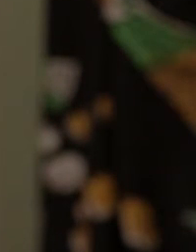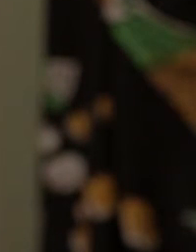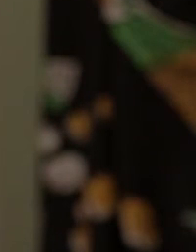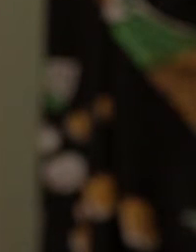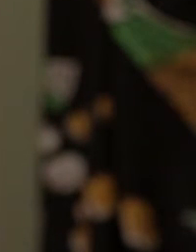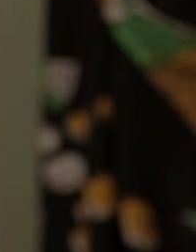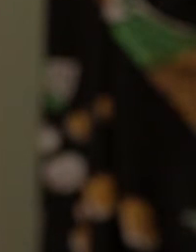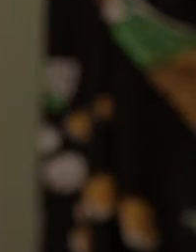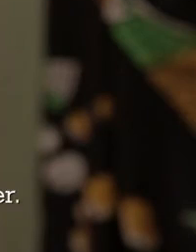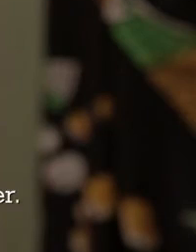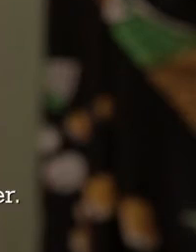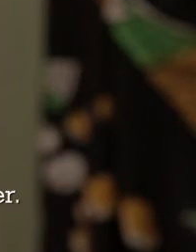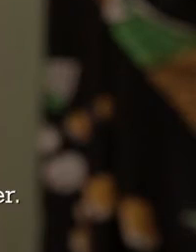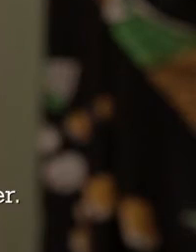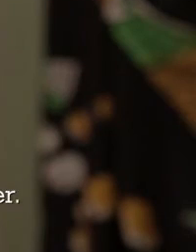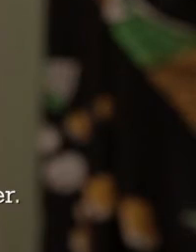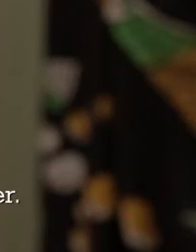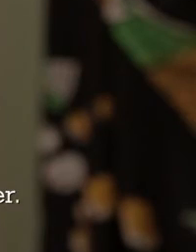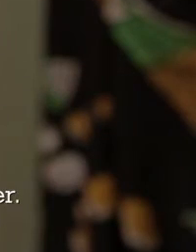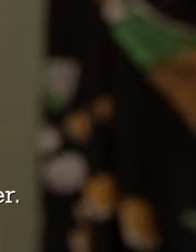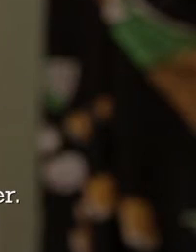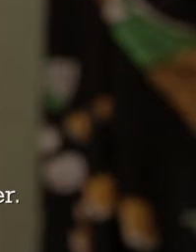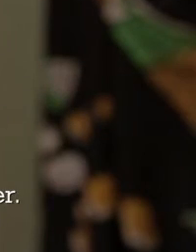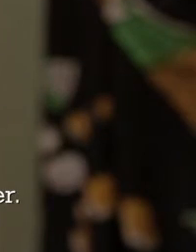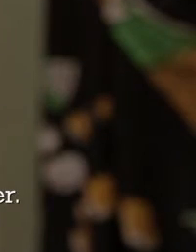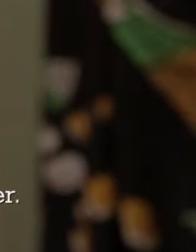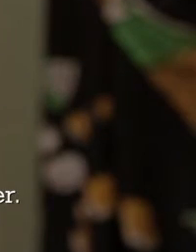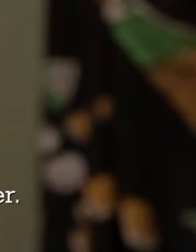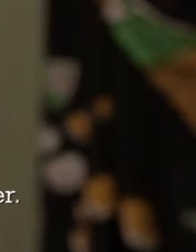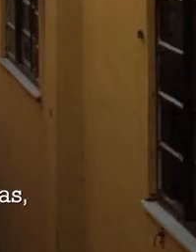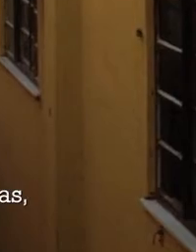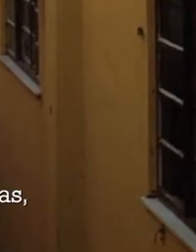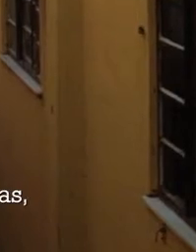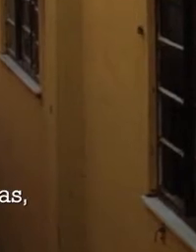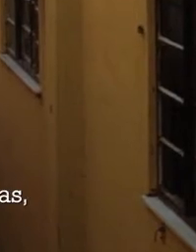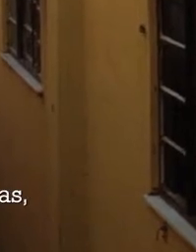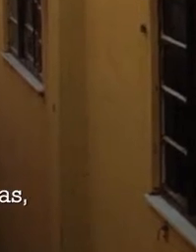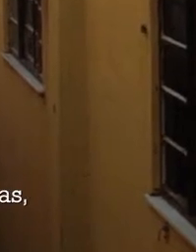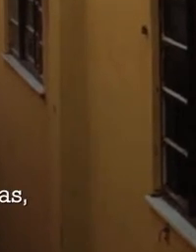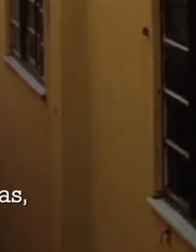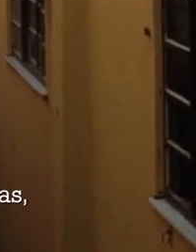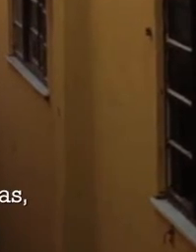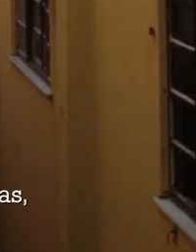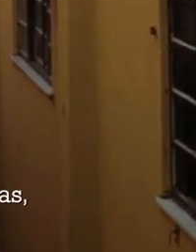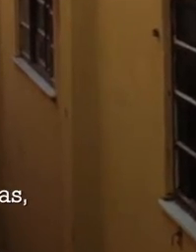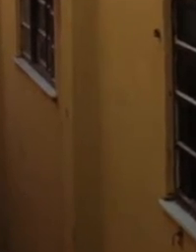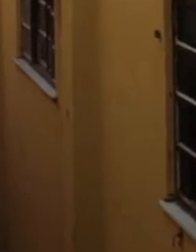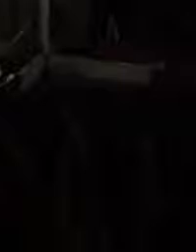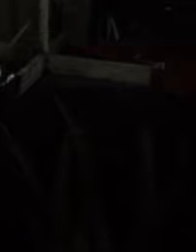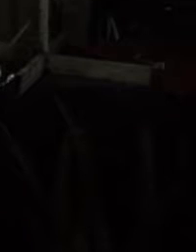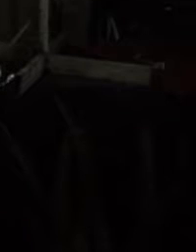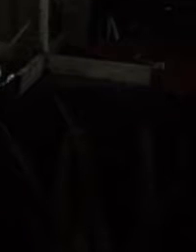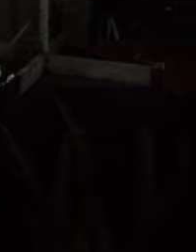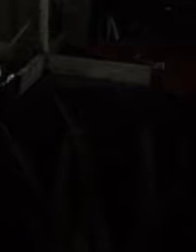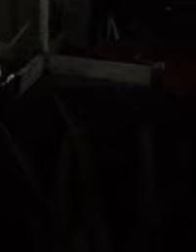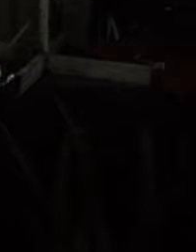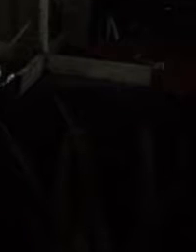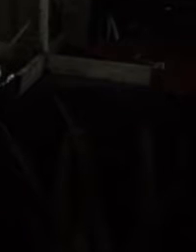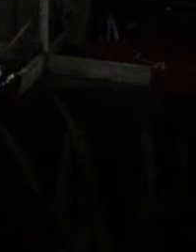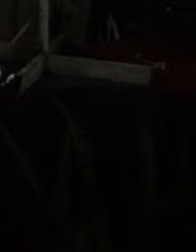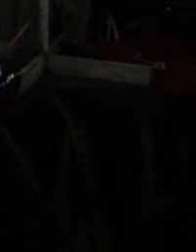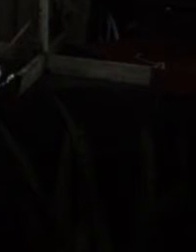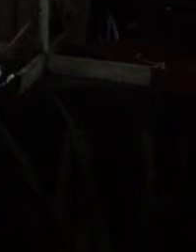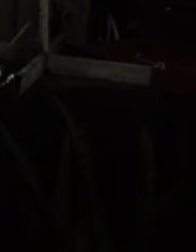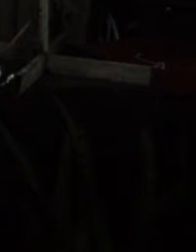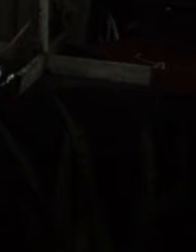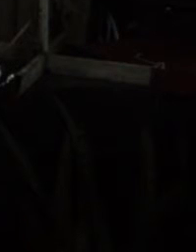eu acredito nesse sonho, vou criar o meu CNPJ e agora eu vou crescer. Eu já estou andando com as próprias pernas. E assim, o que é legal é que a